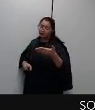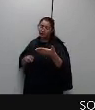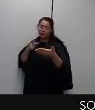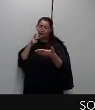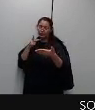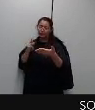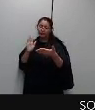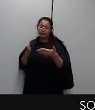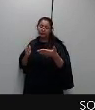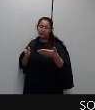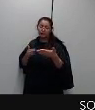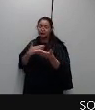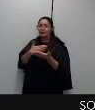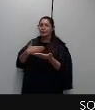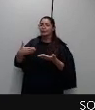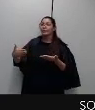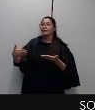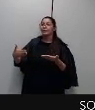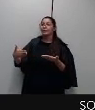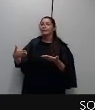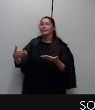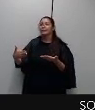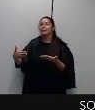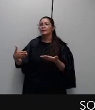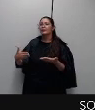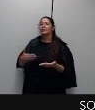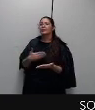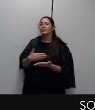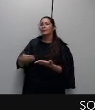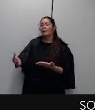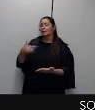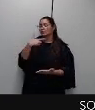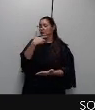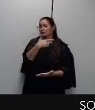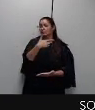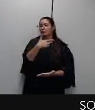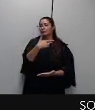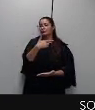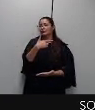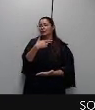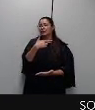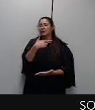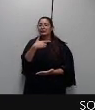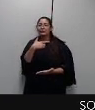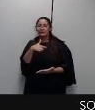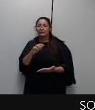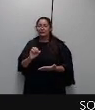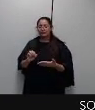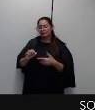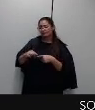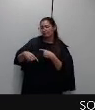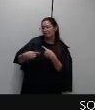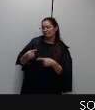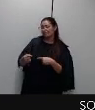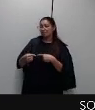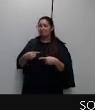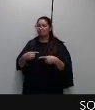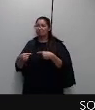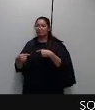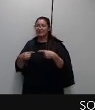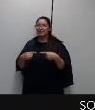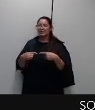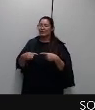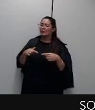participar os amigos comece no item 2 delimitação da controvérsia o tribunal local